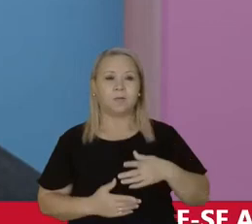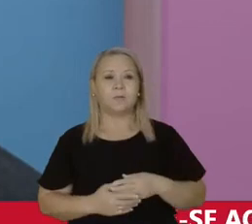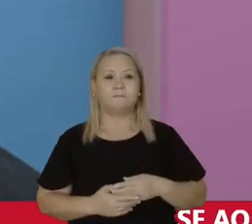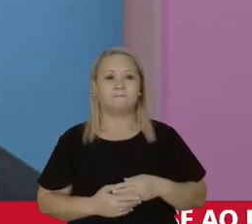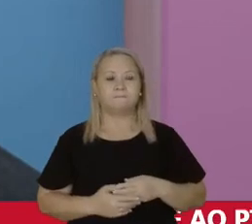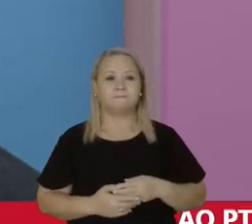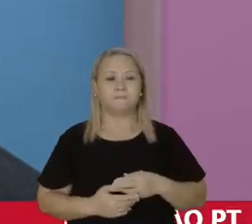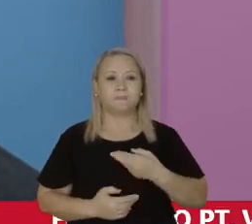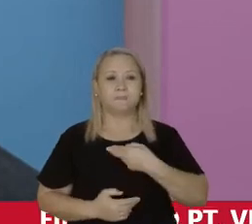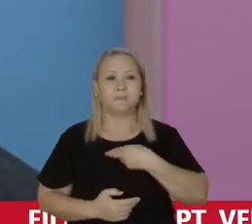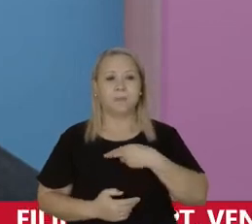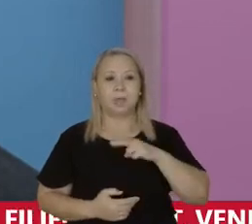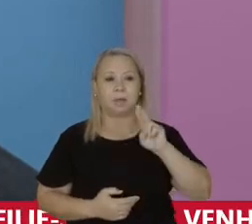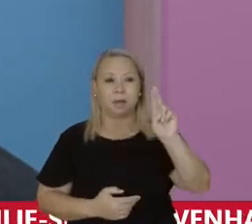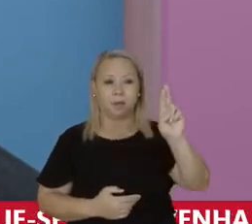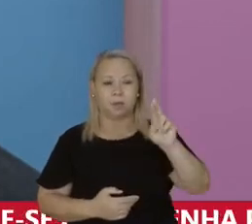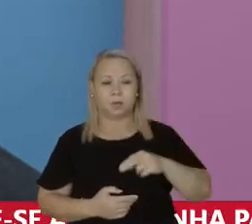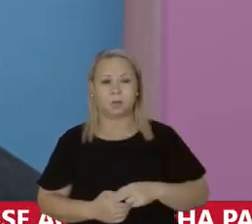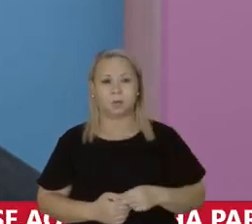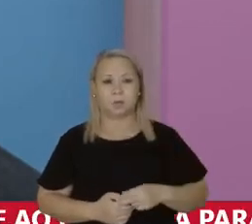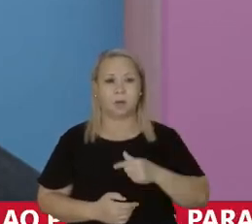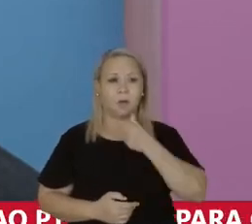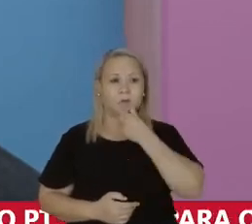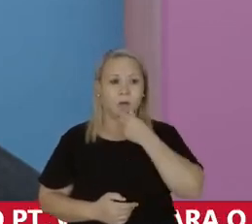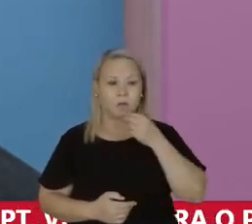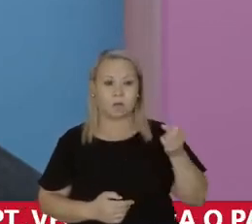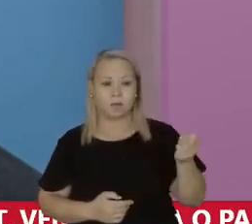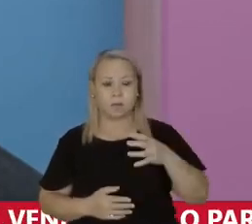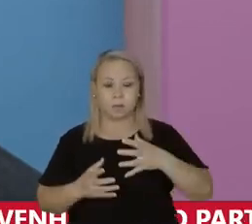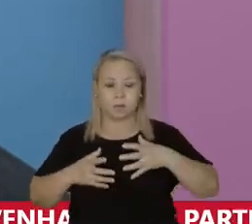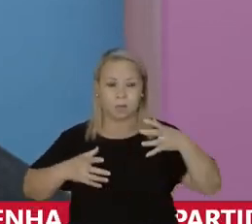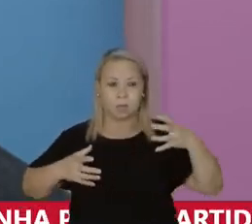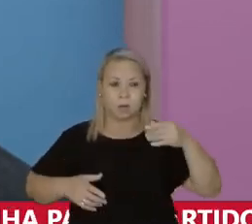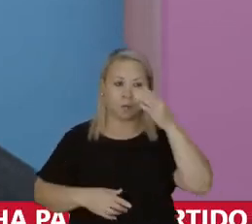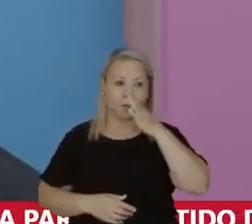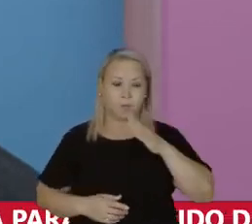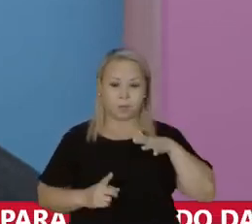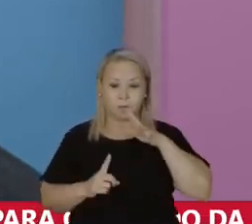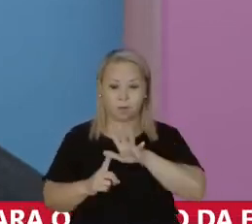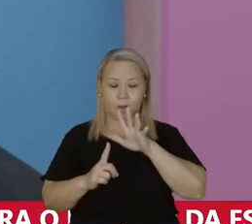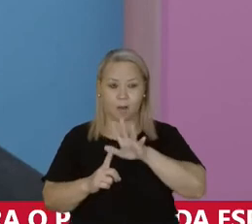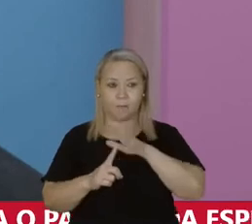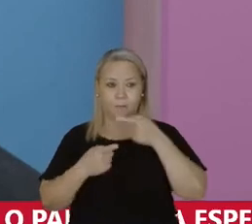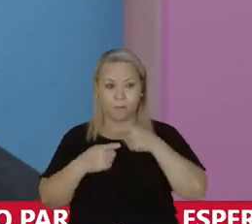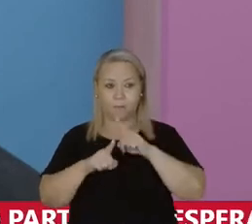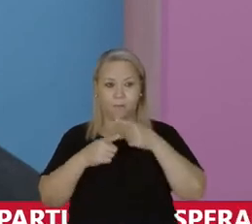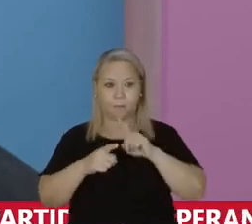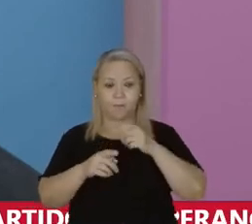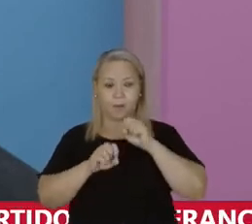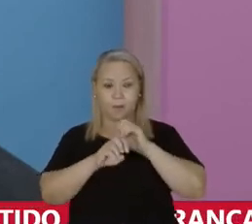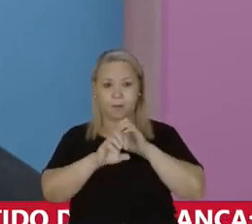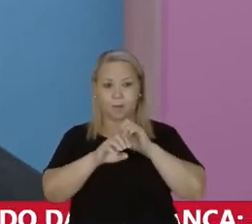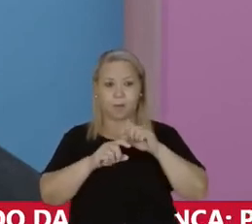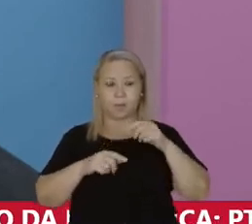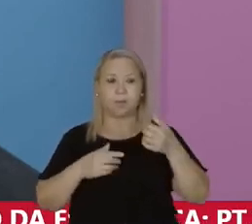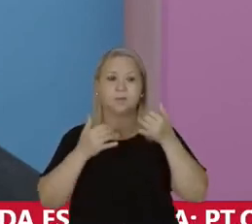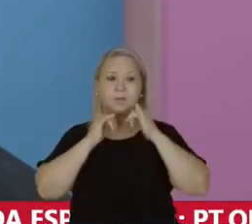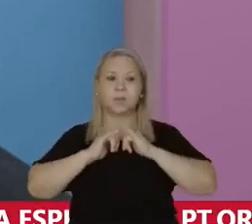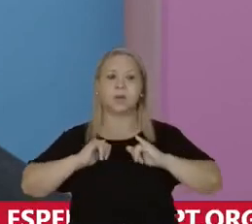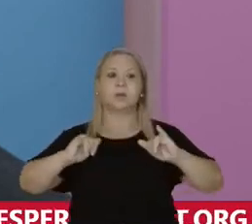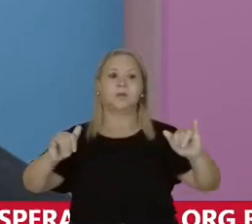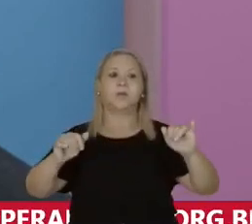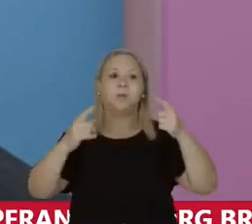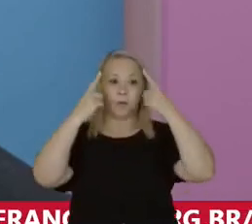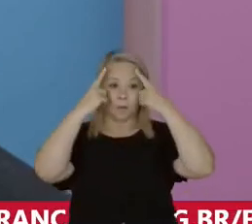religioso associado ao neoconservadorismo que tanto cresce no Brasil afetam a educação, promovem a violência e tiram